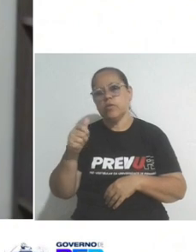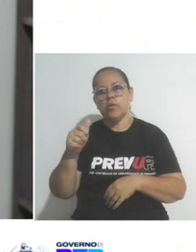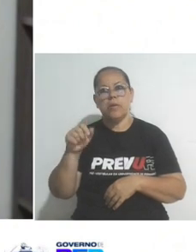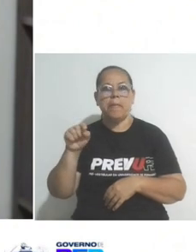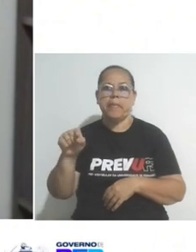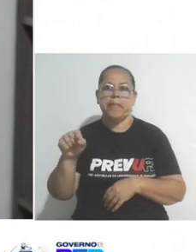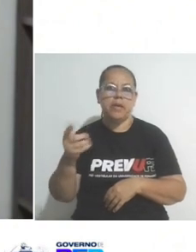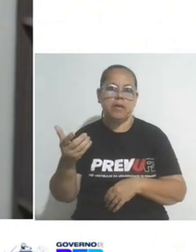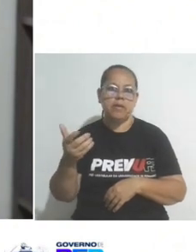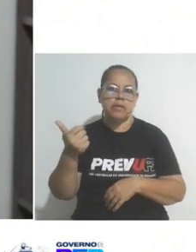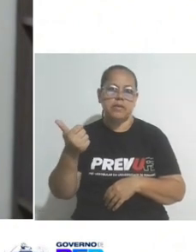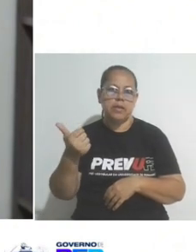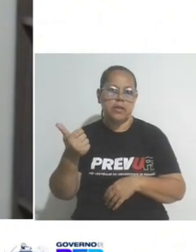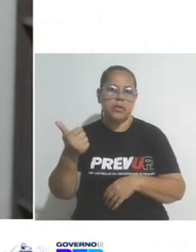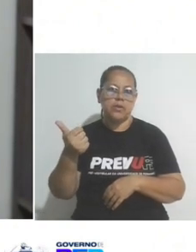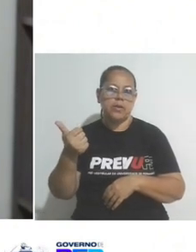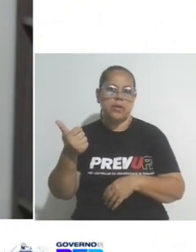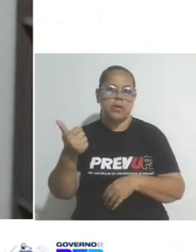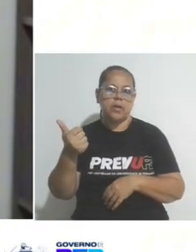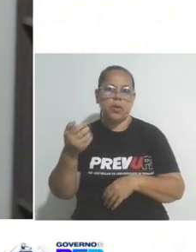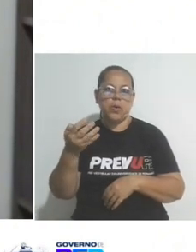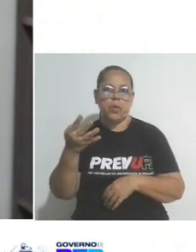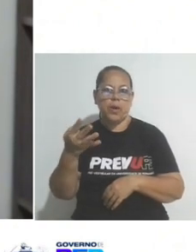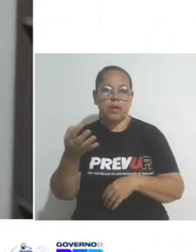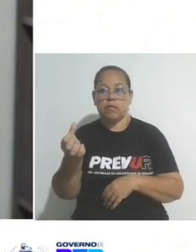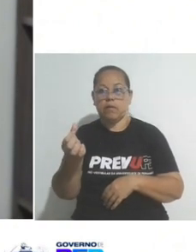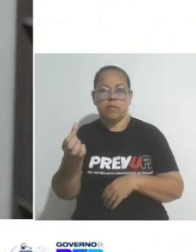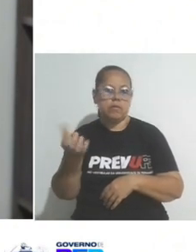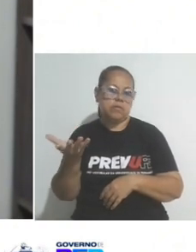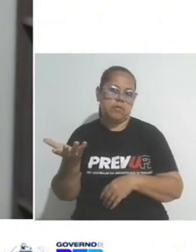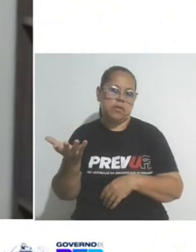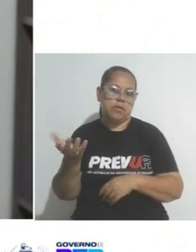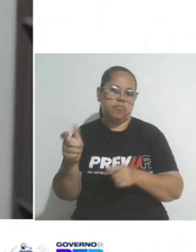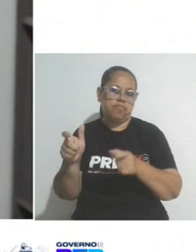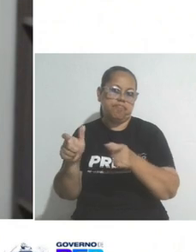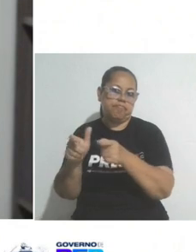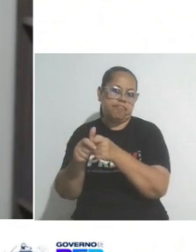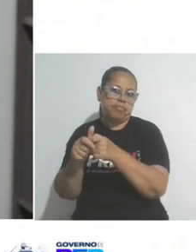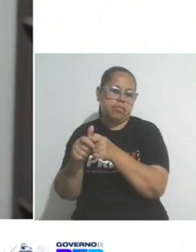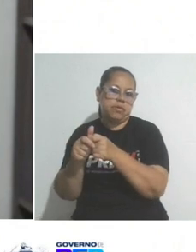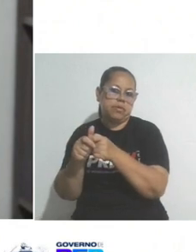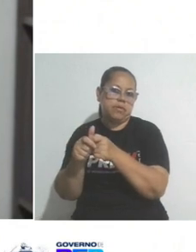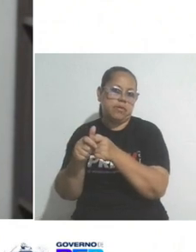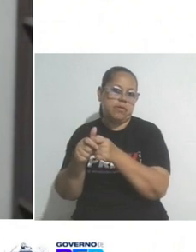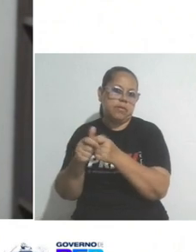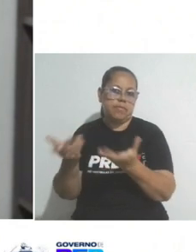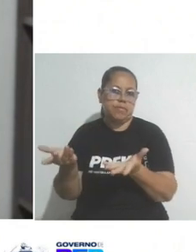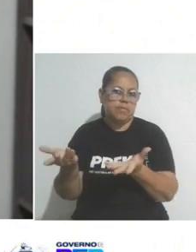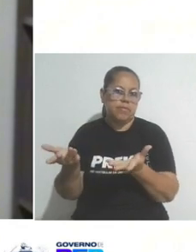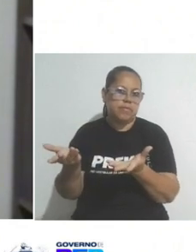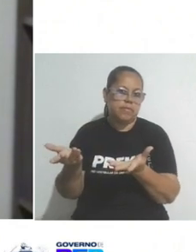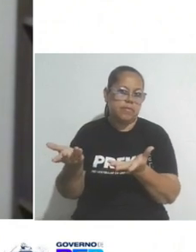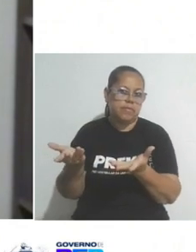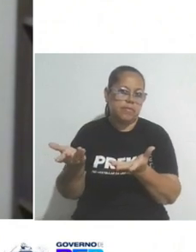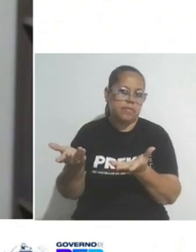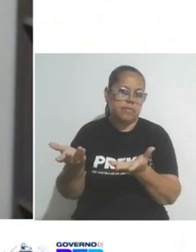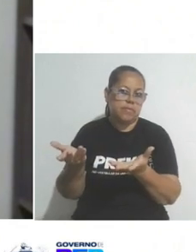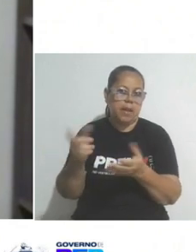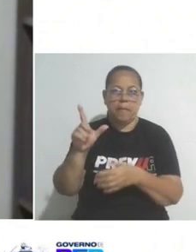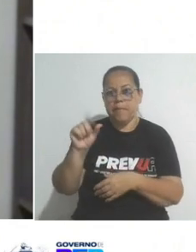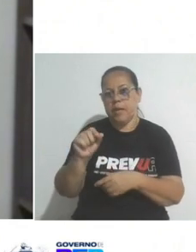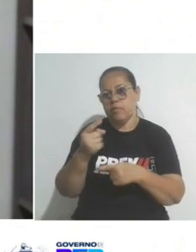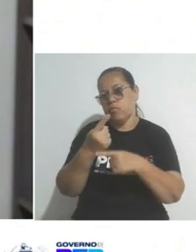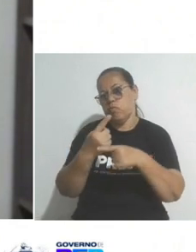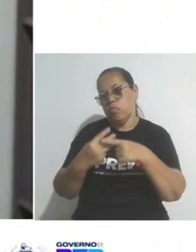.146 um terço quase desse valor um pouco menos de um terço na